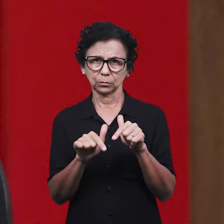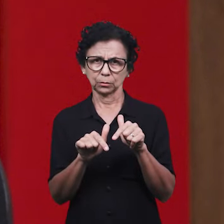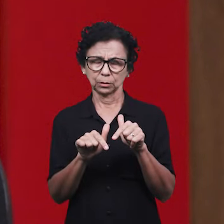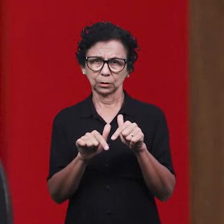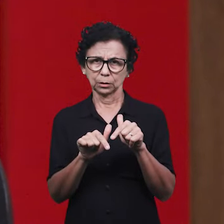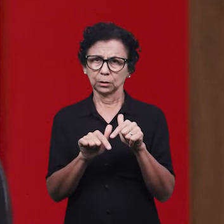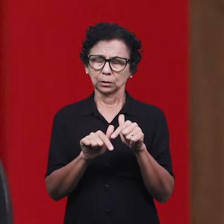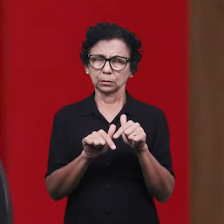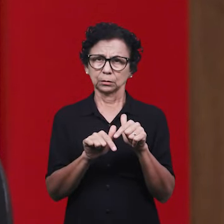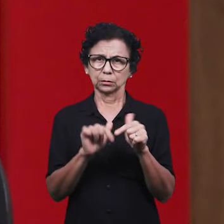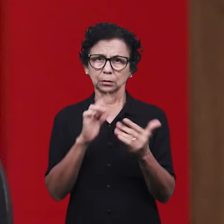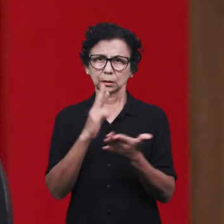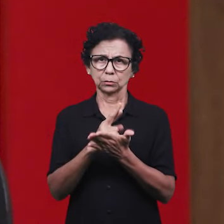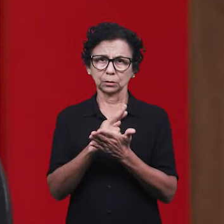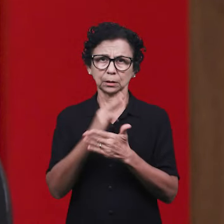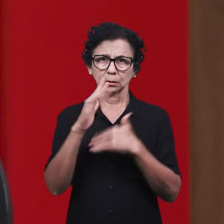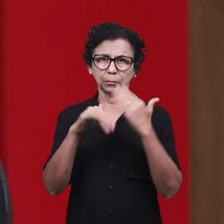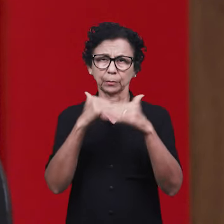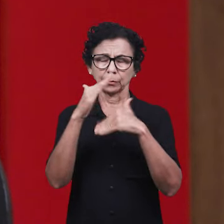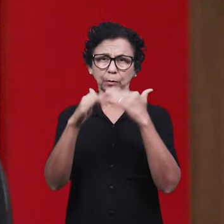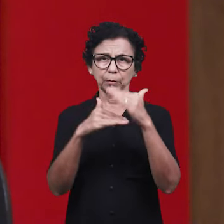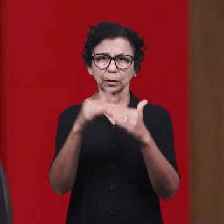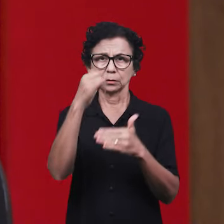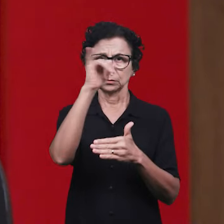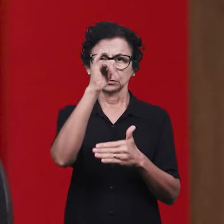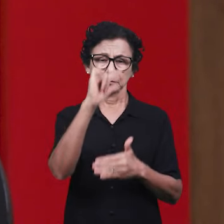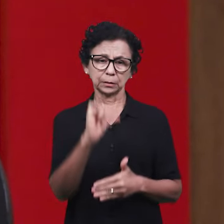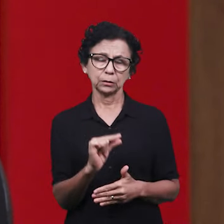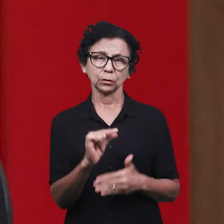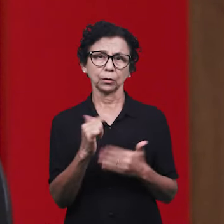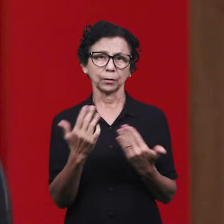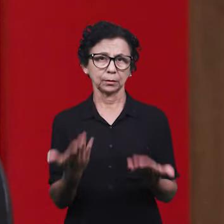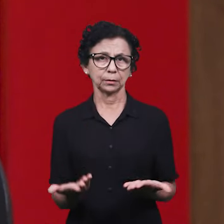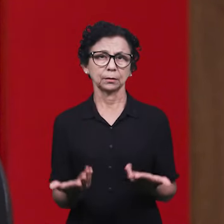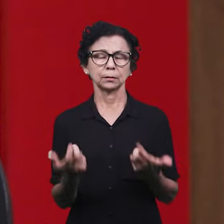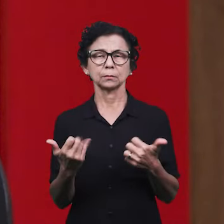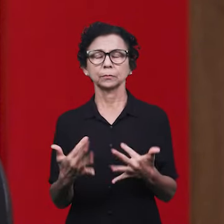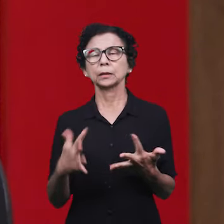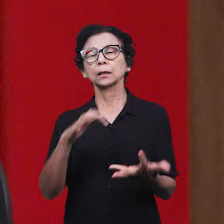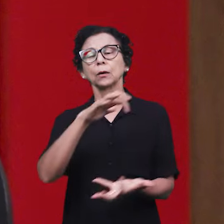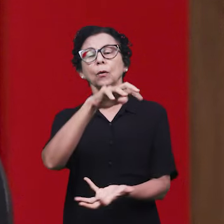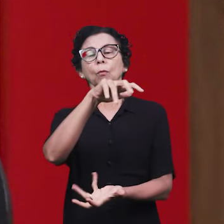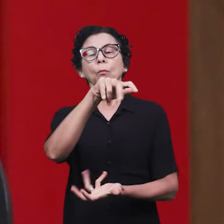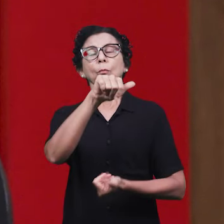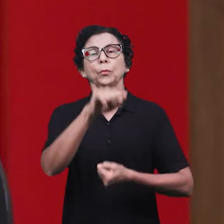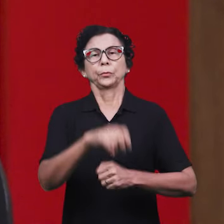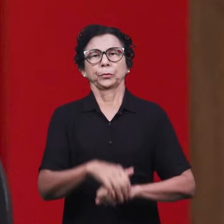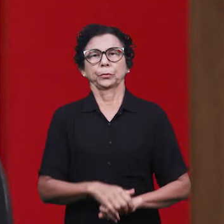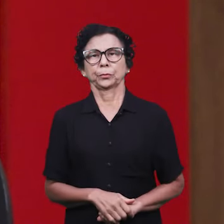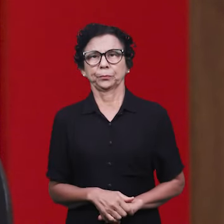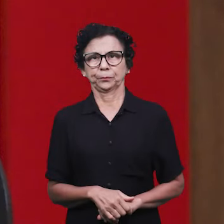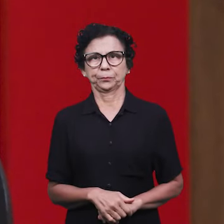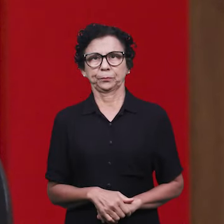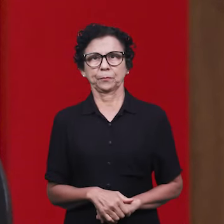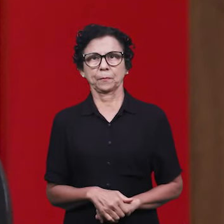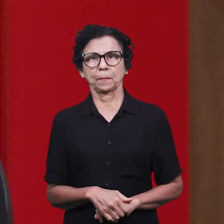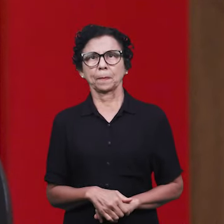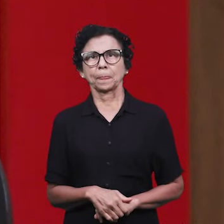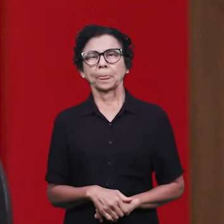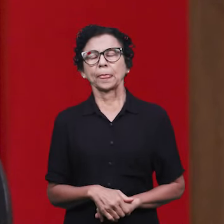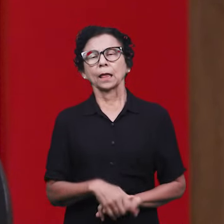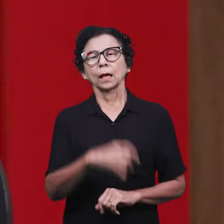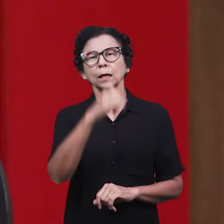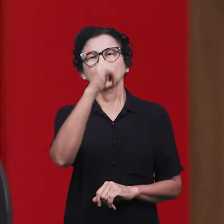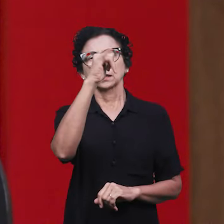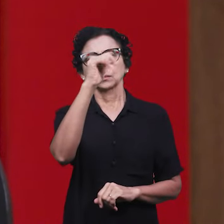vai resultar em uma energia menor. Significa o seguinte, no caso do nosso universo, ele vai tendo uma queda de